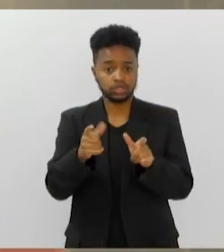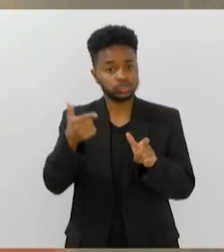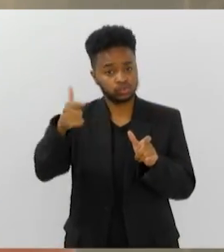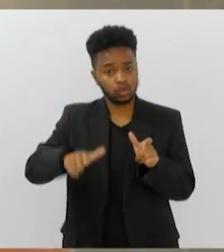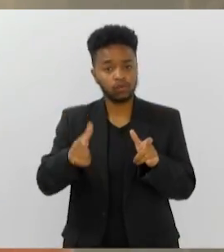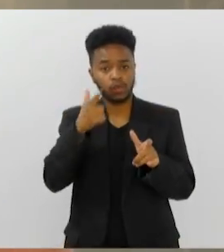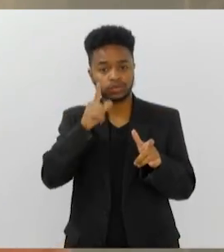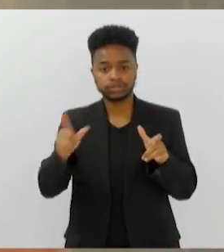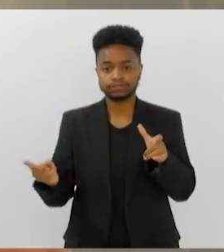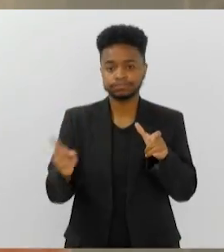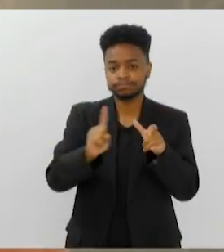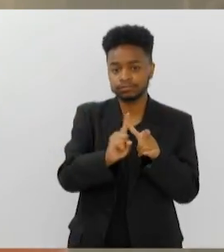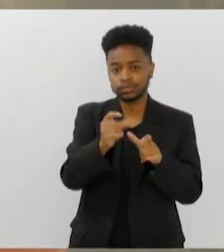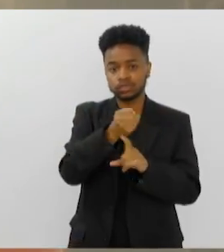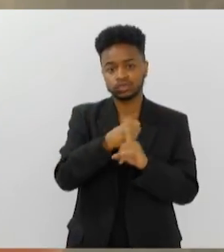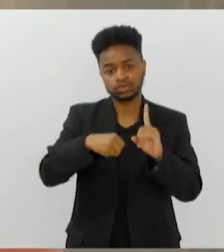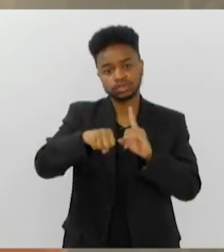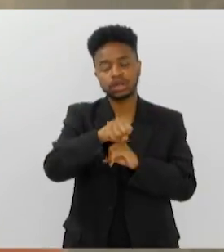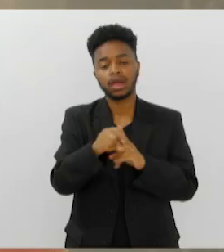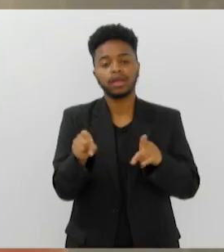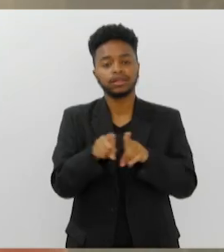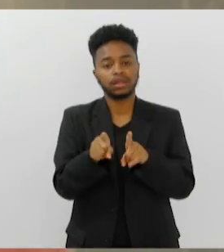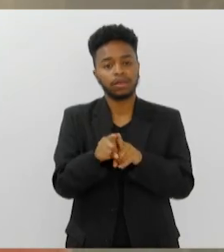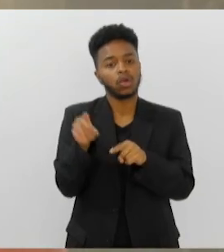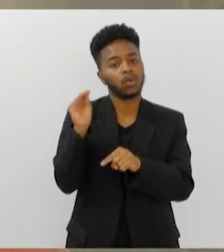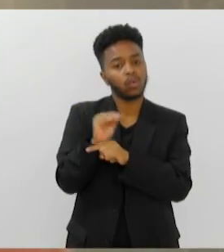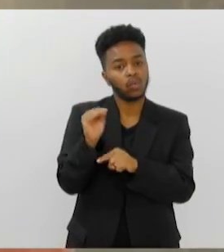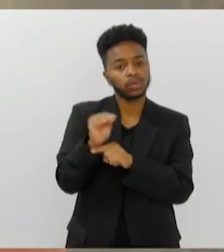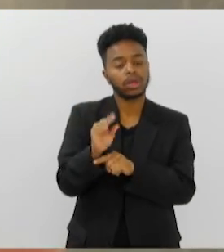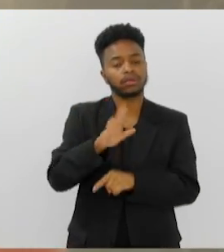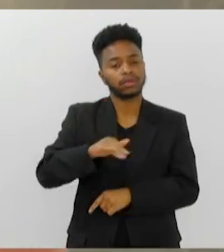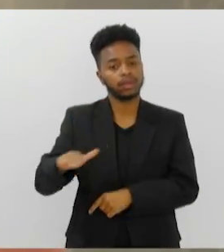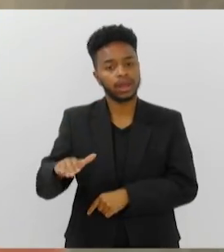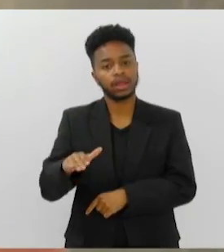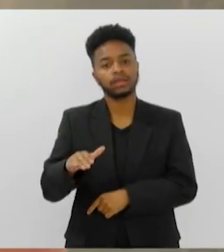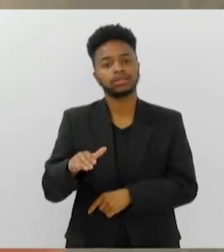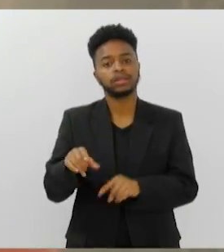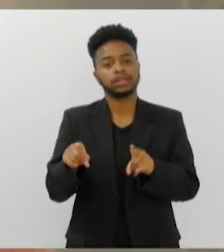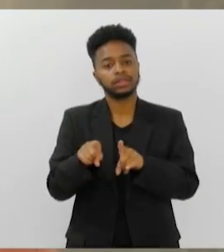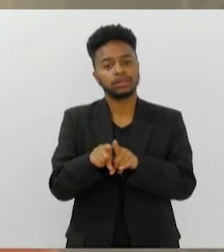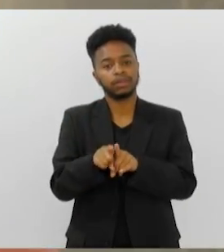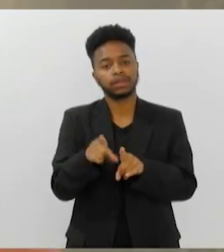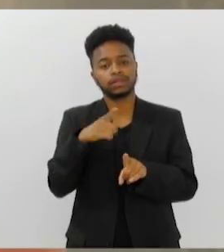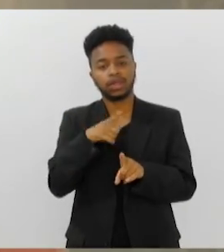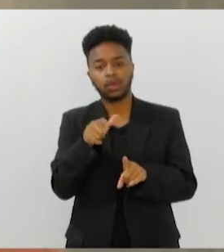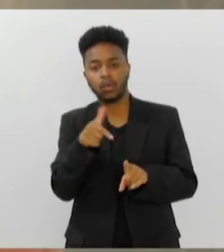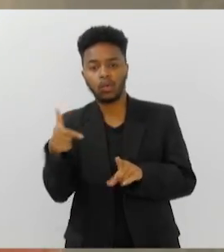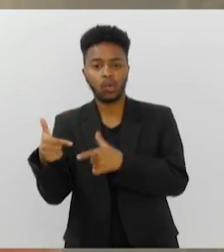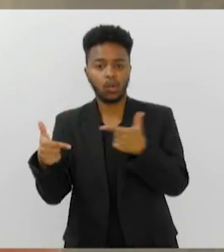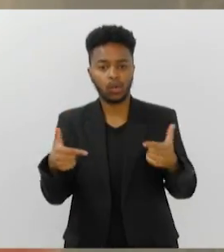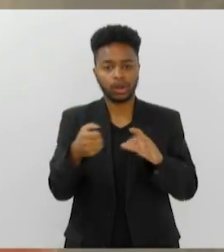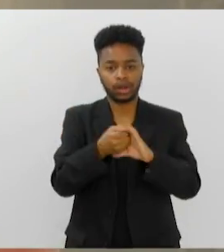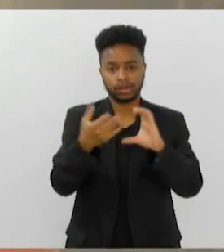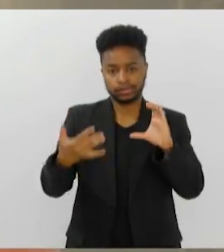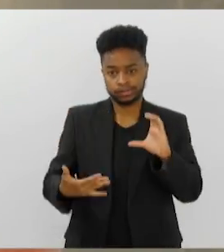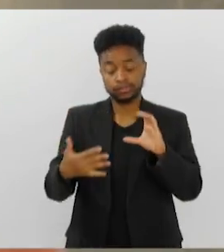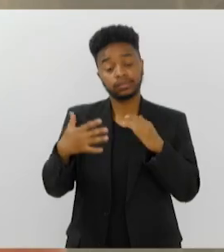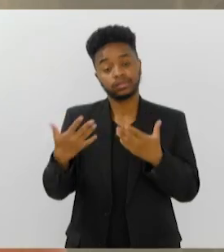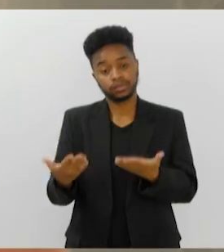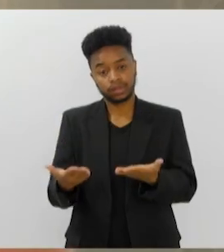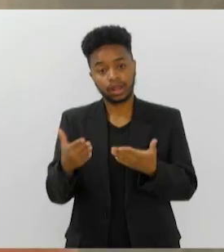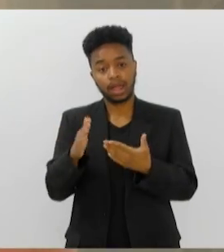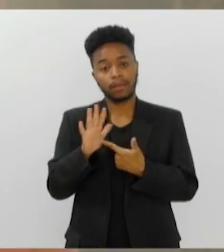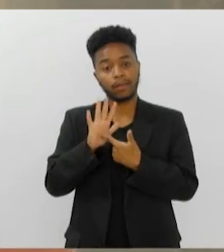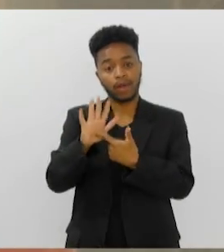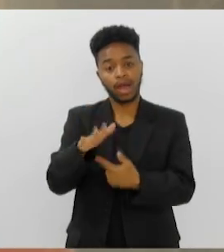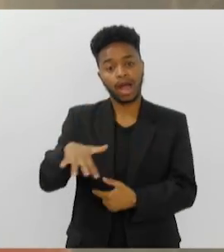na sociedade, promover possibilidades de cuidado com crianças com outras singularidades, ou seja, ela se apresenta tanto na área